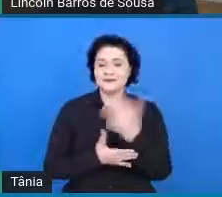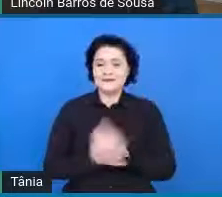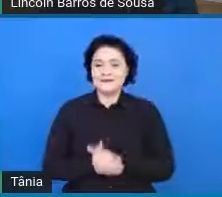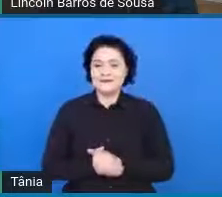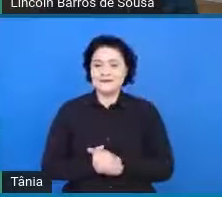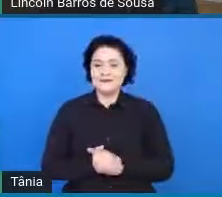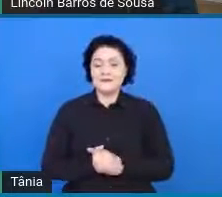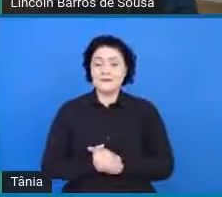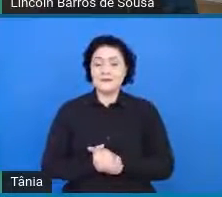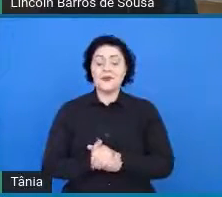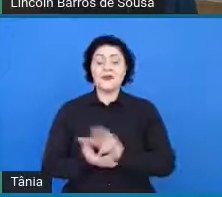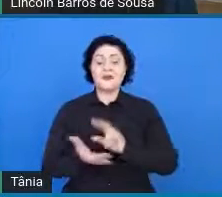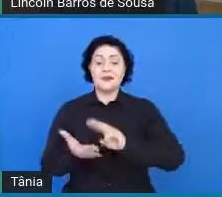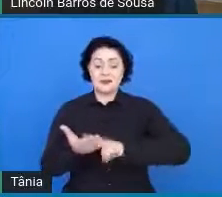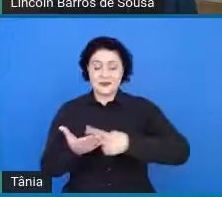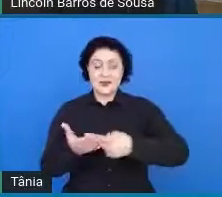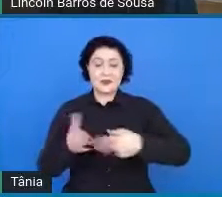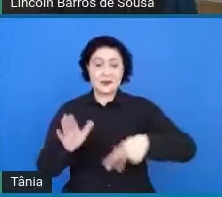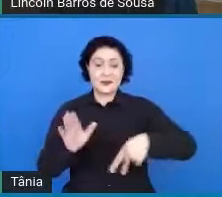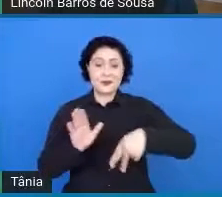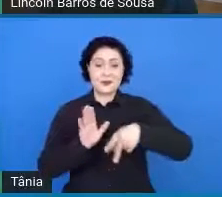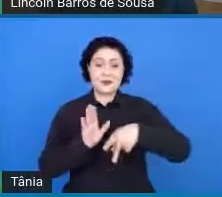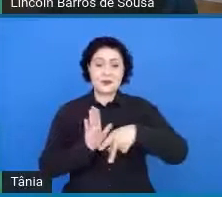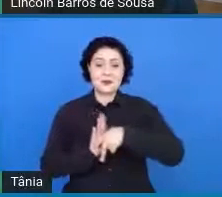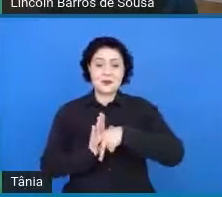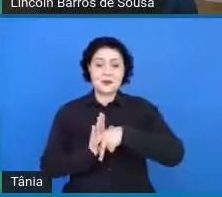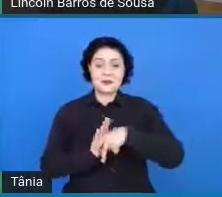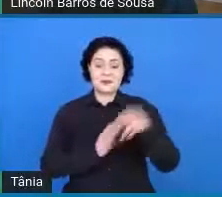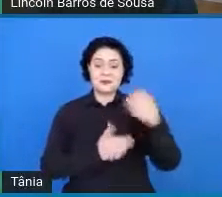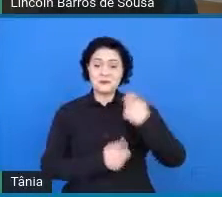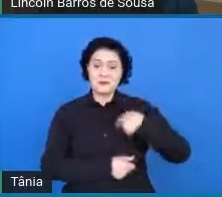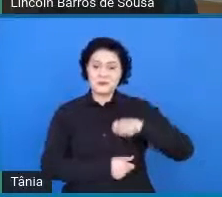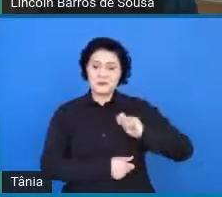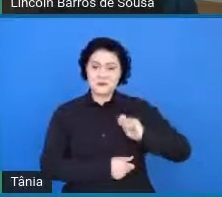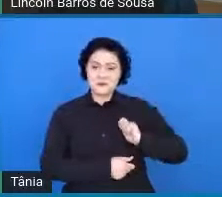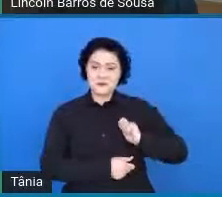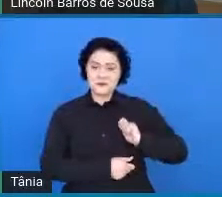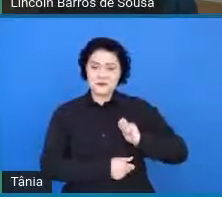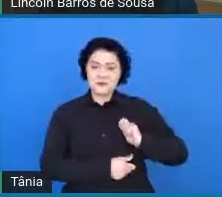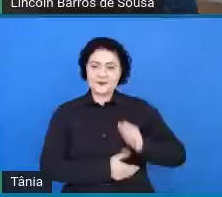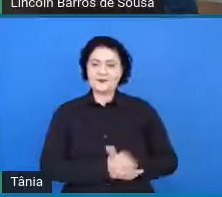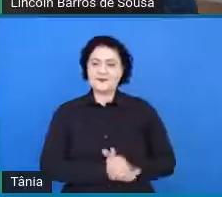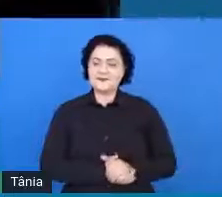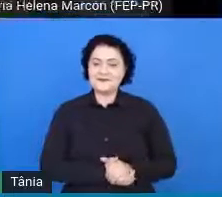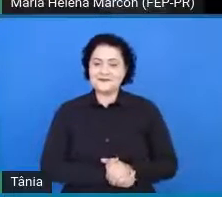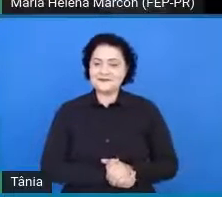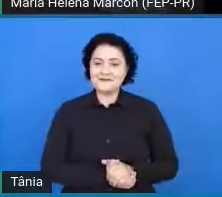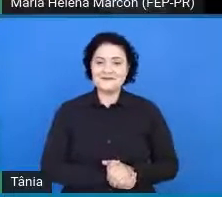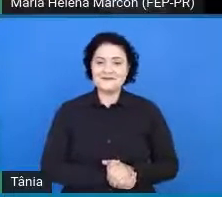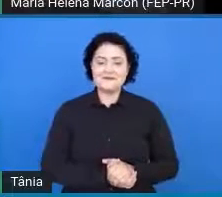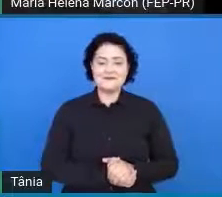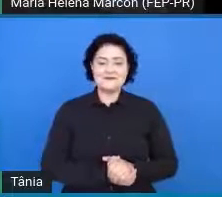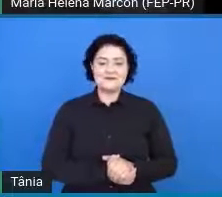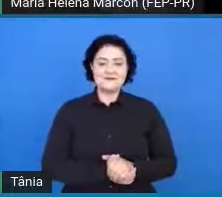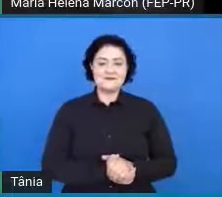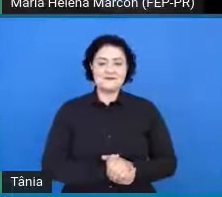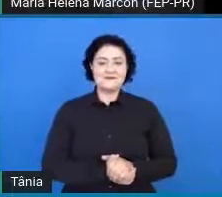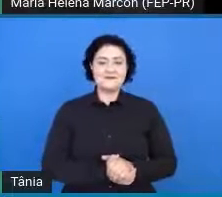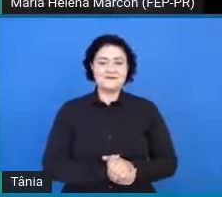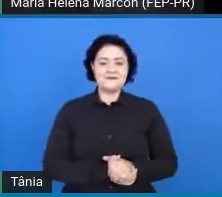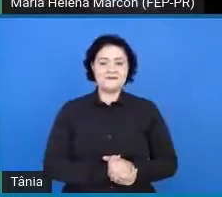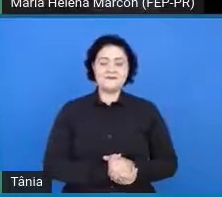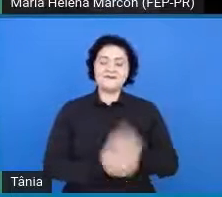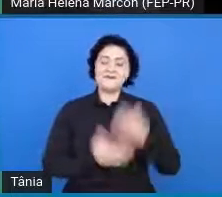é tradutor para o idioma espanhol por gentileza Limpo e